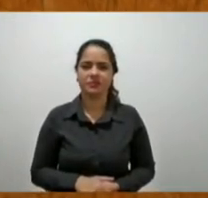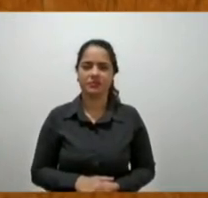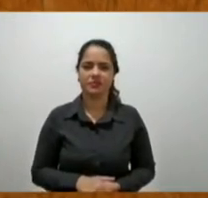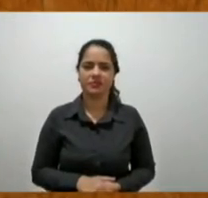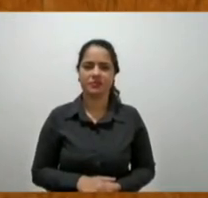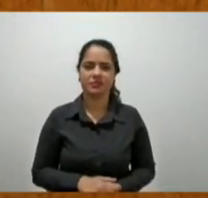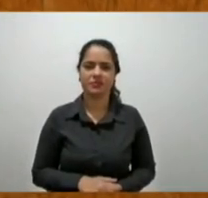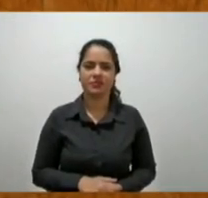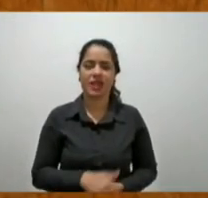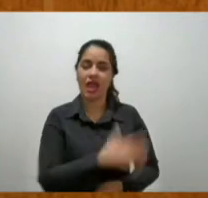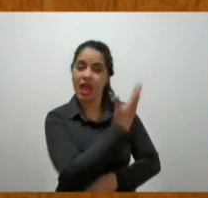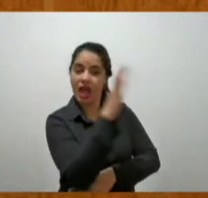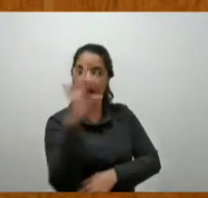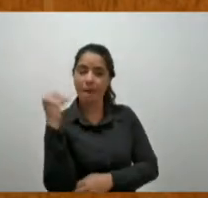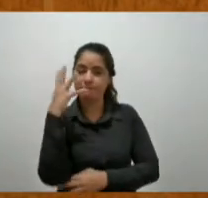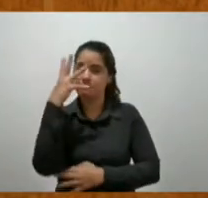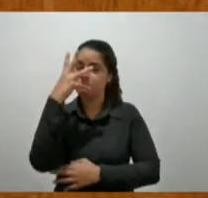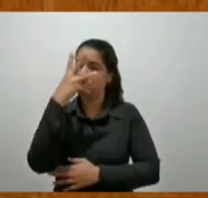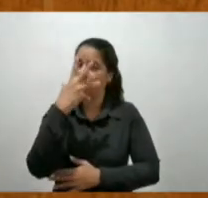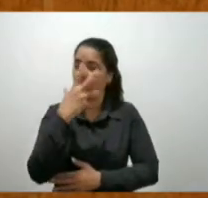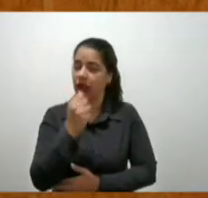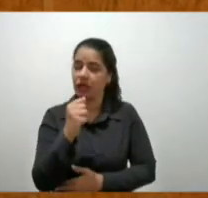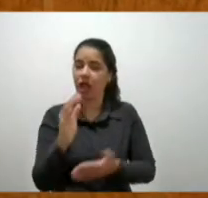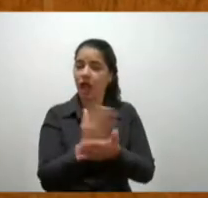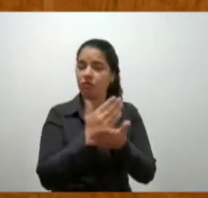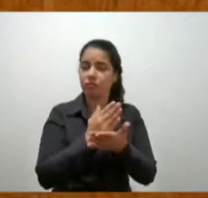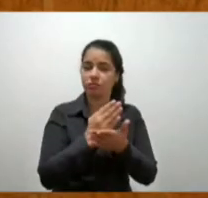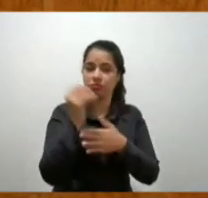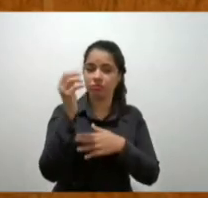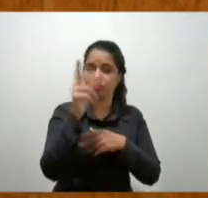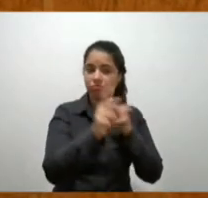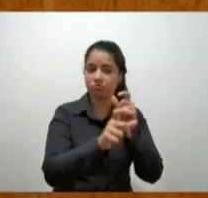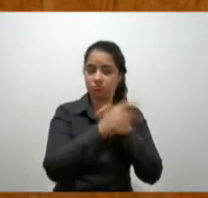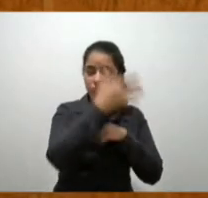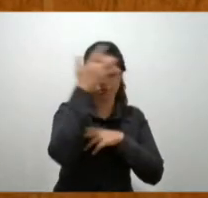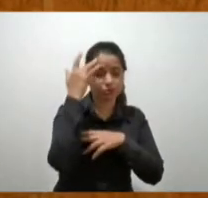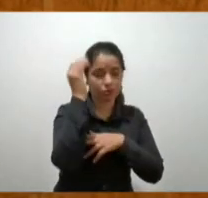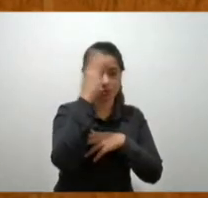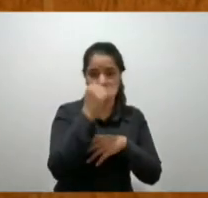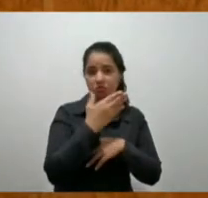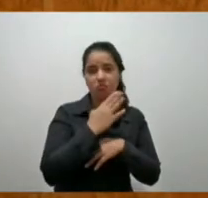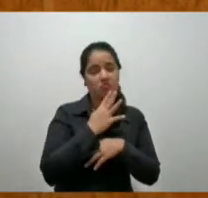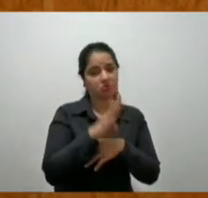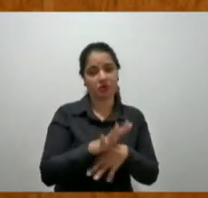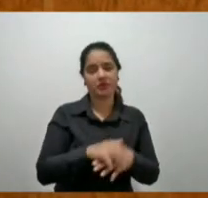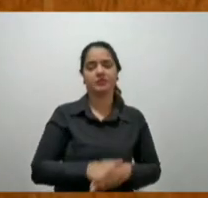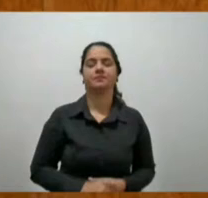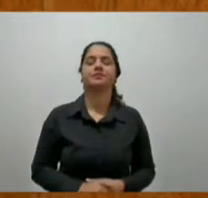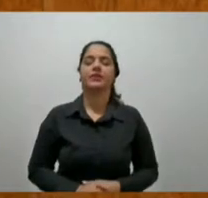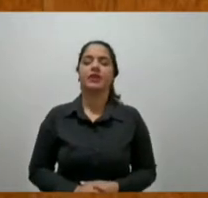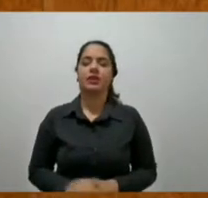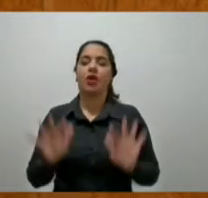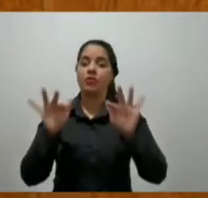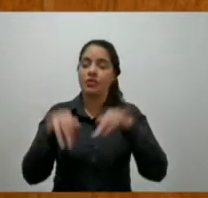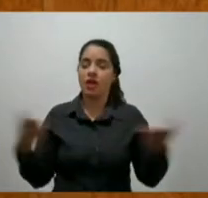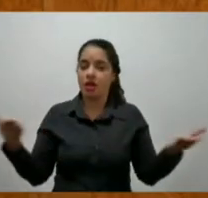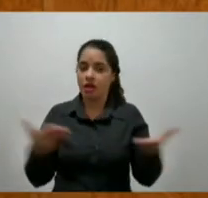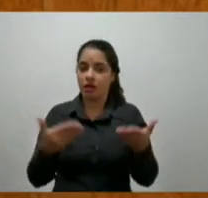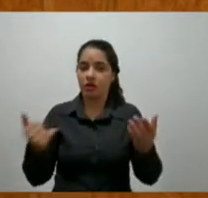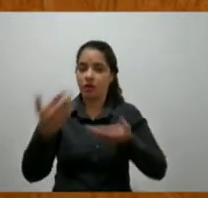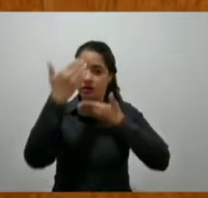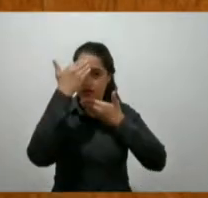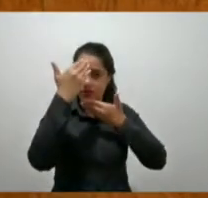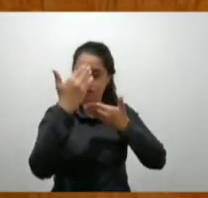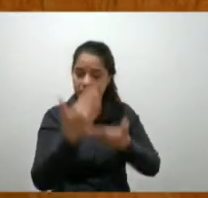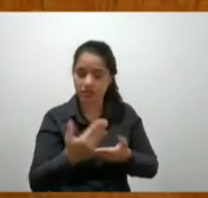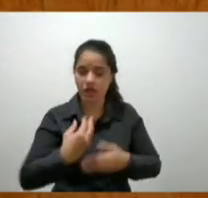que é a Amazônia. Sebastião, vou precisar encerrar te agradecendo por estar aqui com a gente nessa manhã de sábado. É muito importante